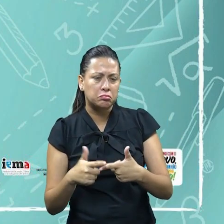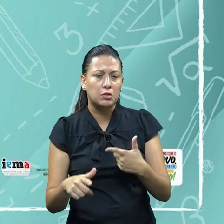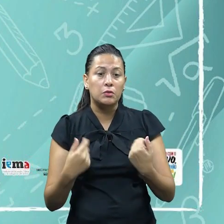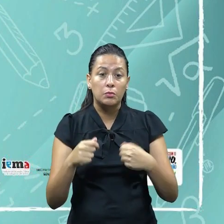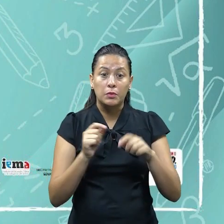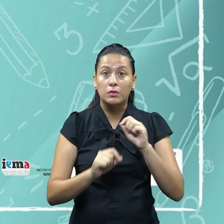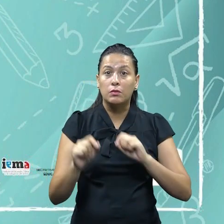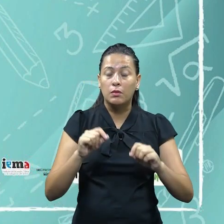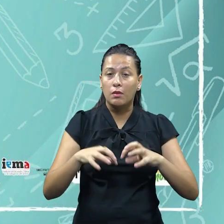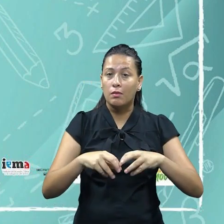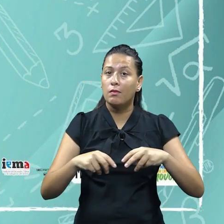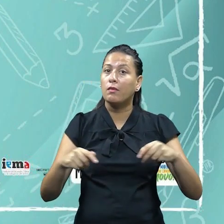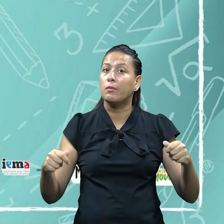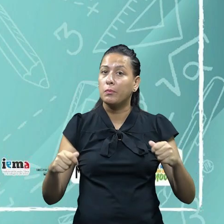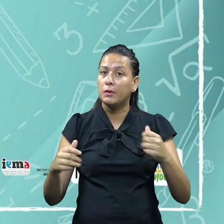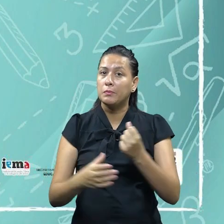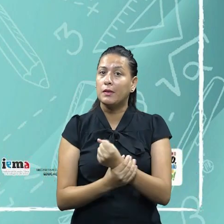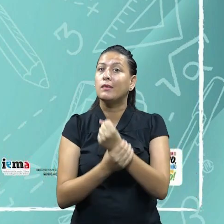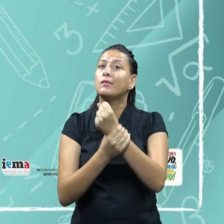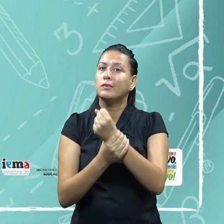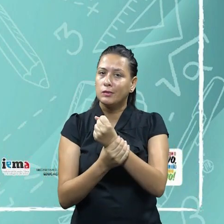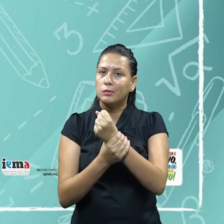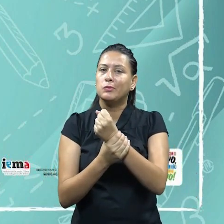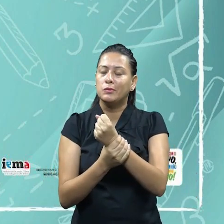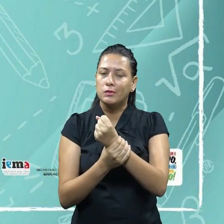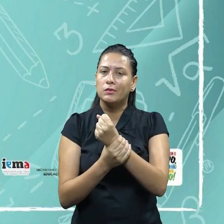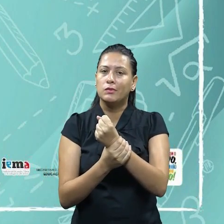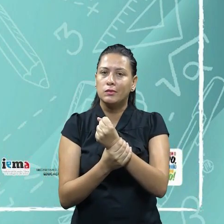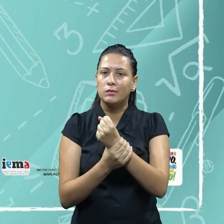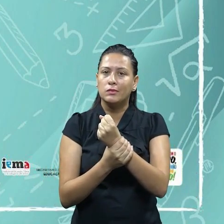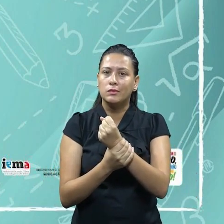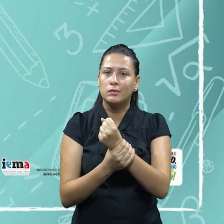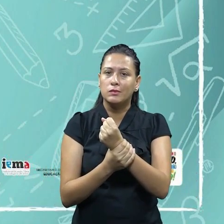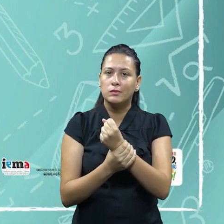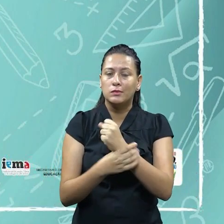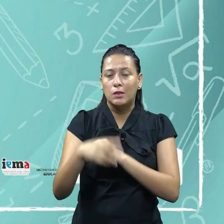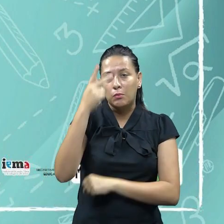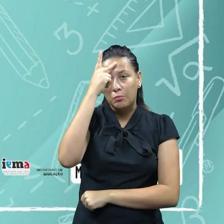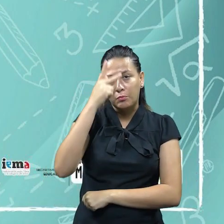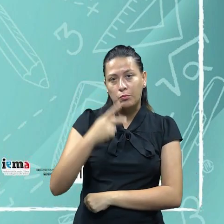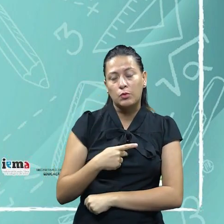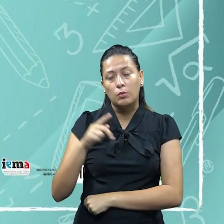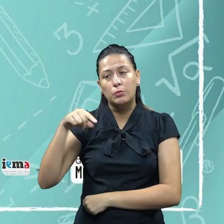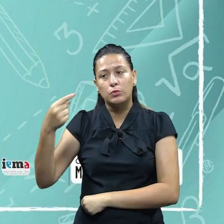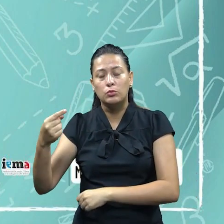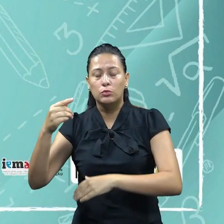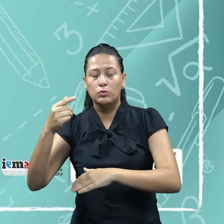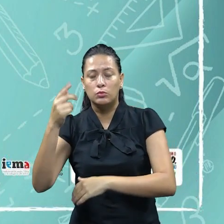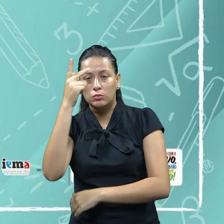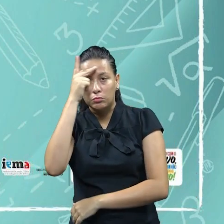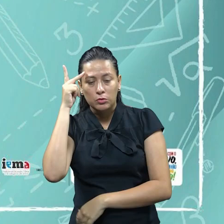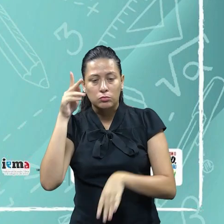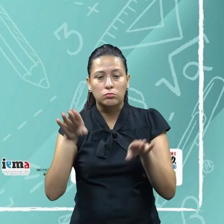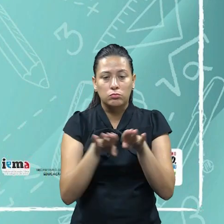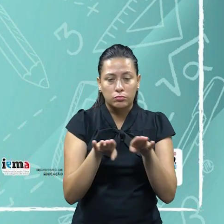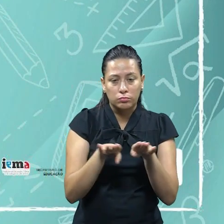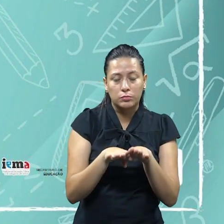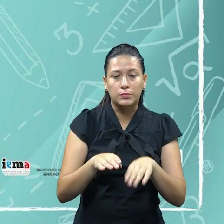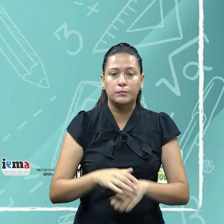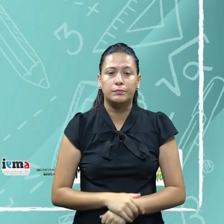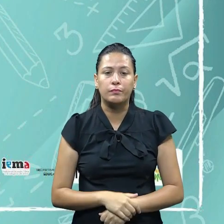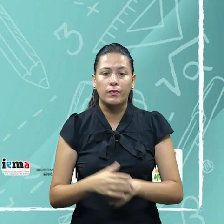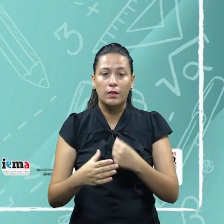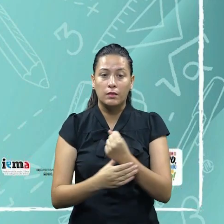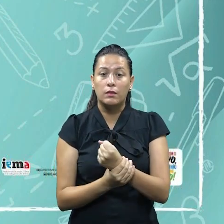fazer o aterramento para garantir a segurança deles e de outras pessoas. Então, ele é destinado a garantir